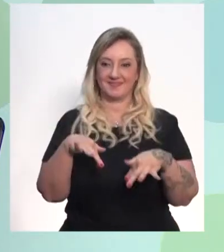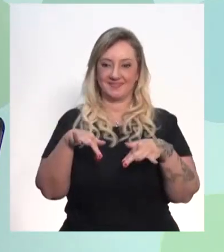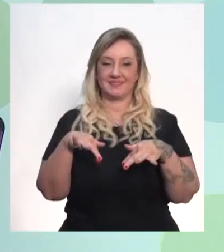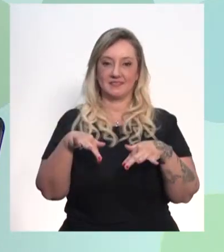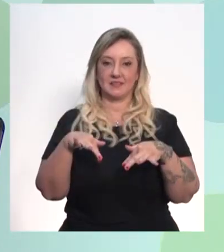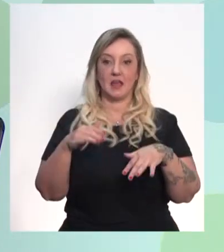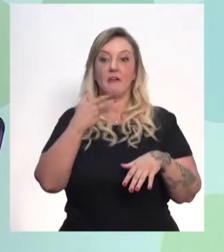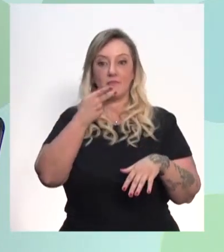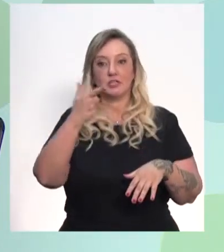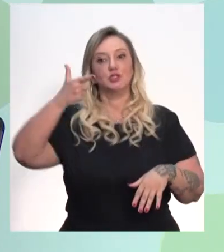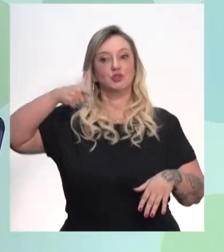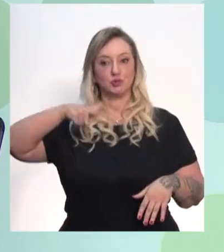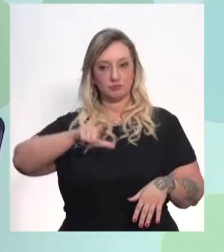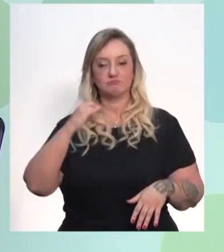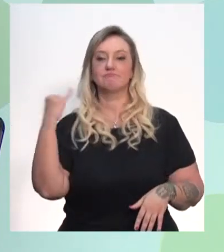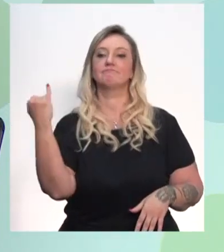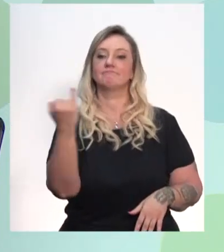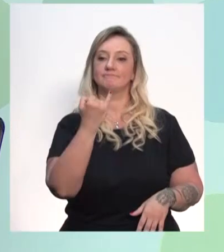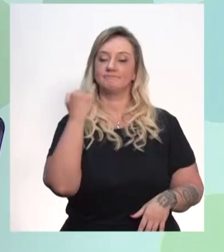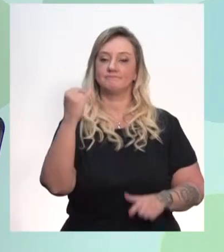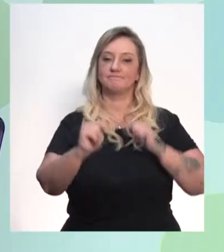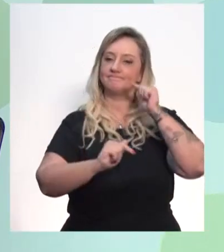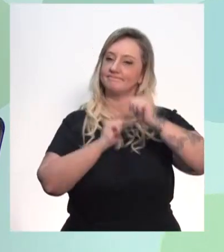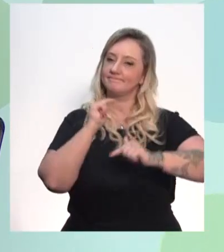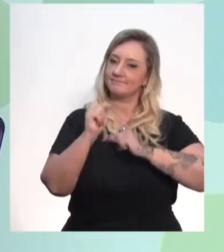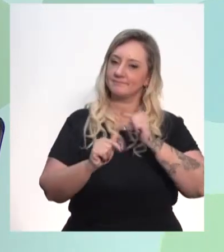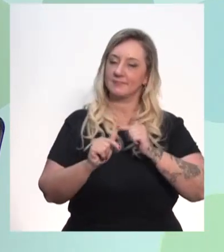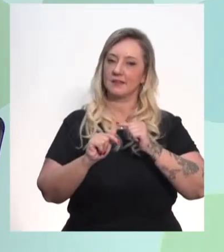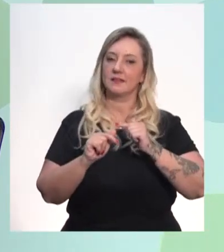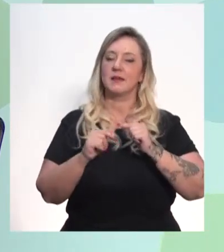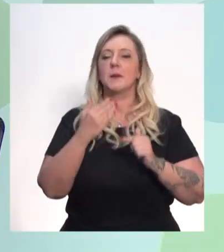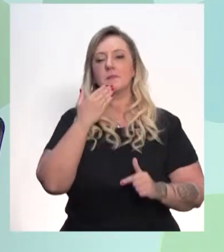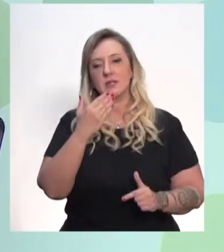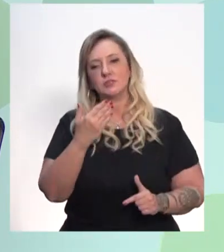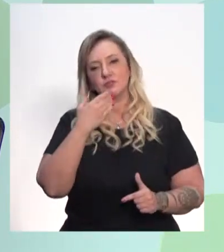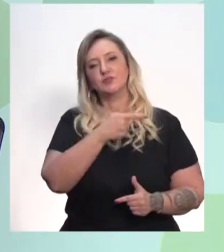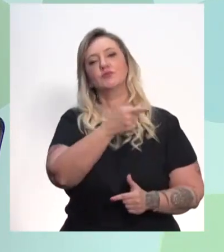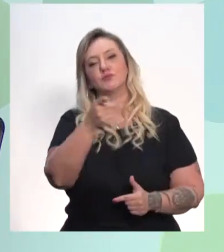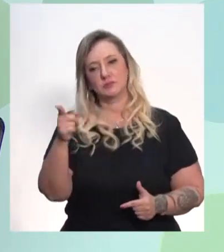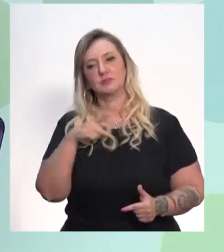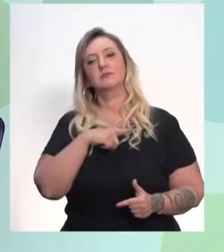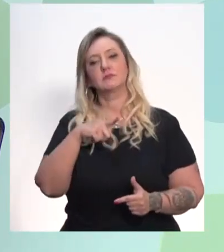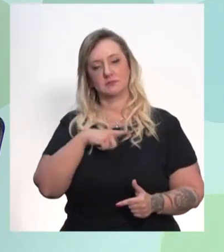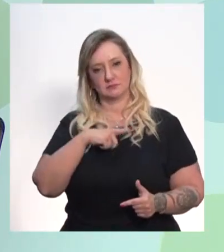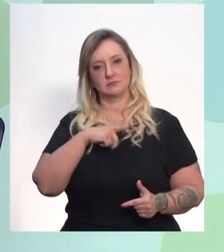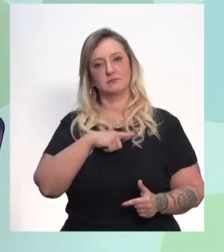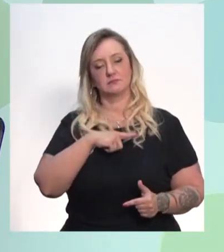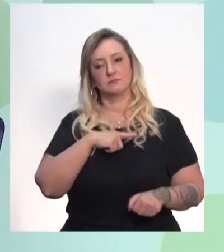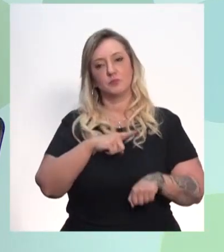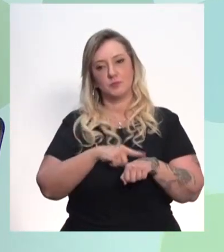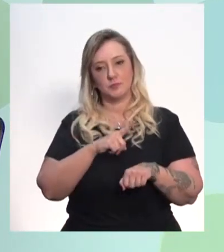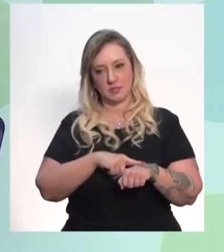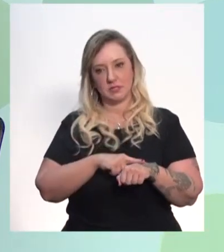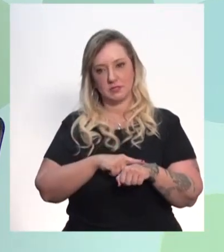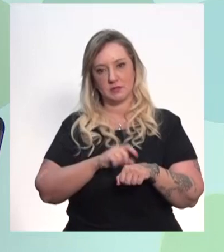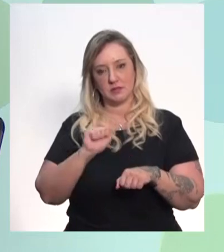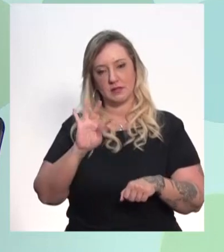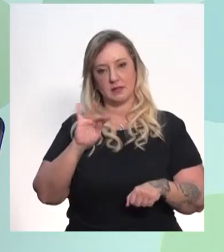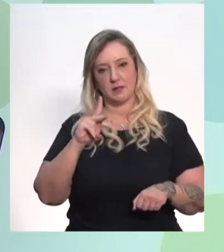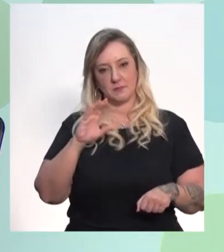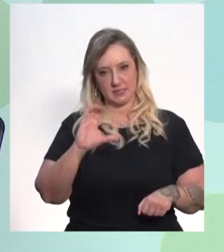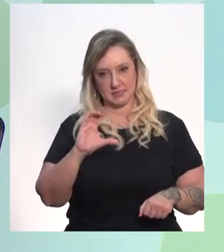para participar dessa videochamada. Pode ser, inclusive, pessoas que não fazem parte da sua equipe. Vou